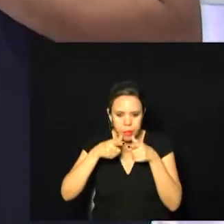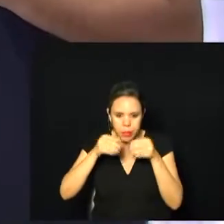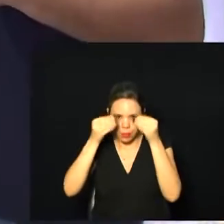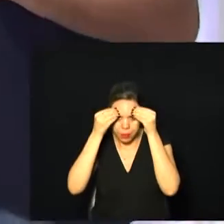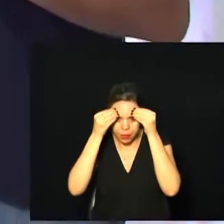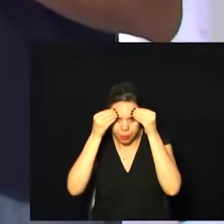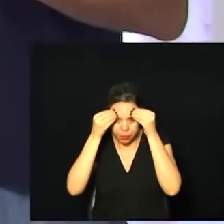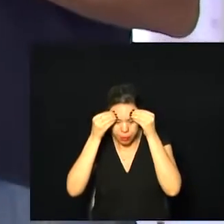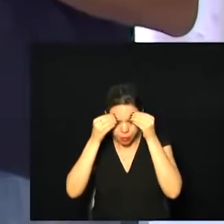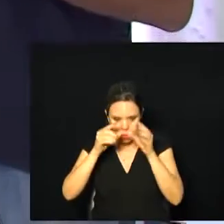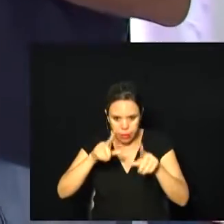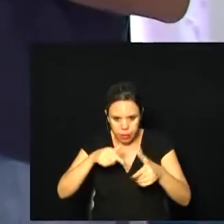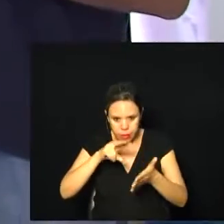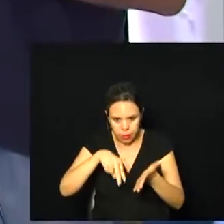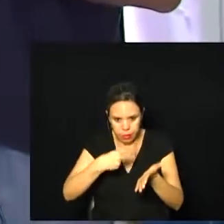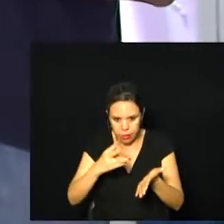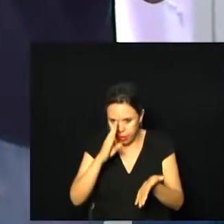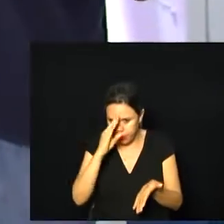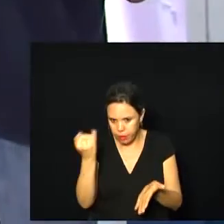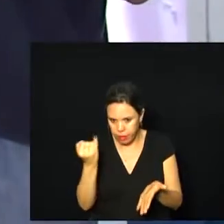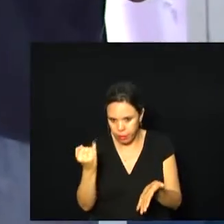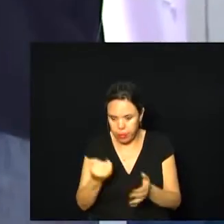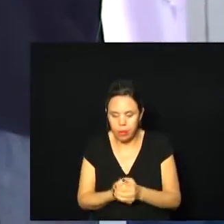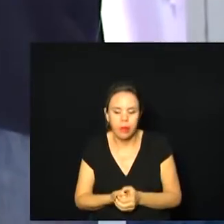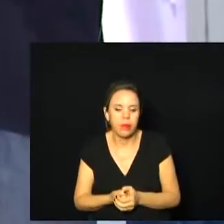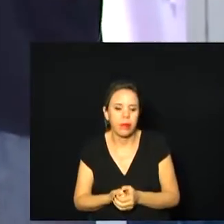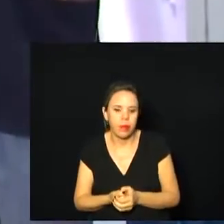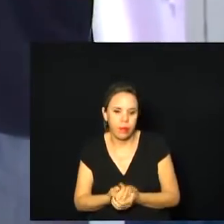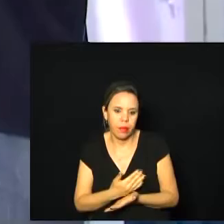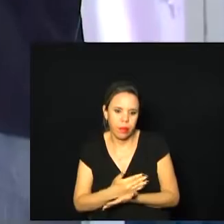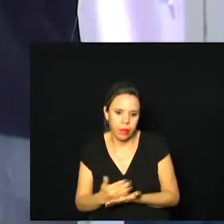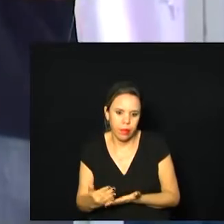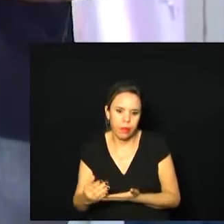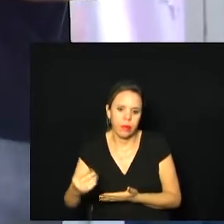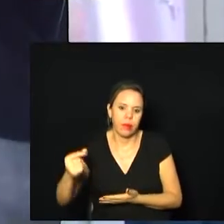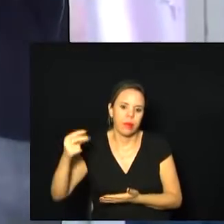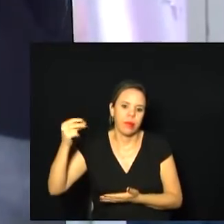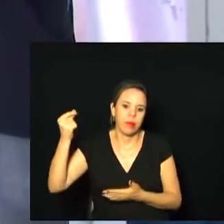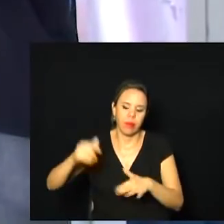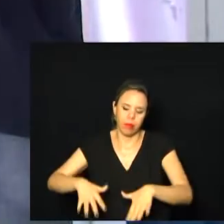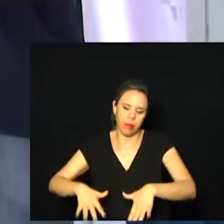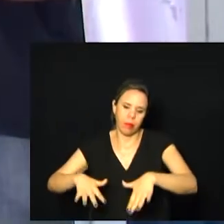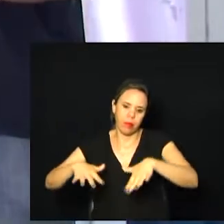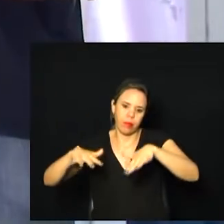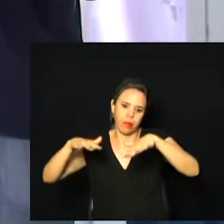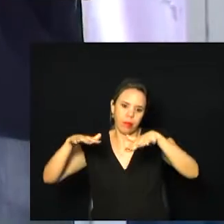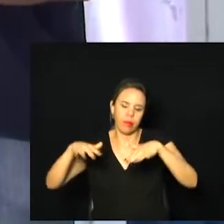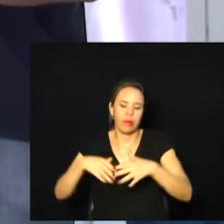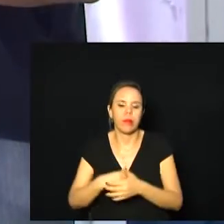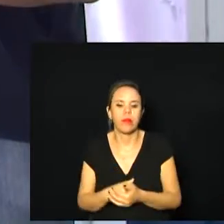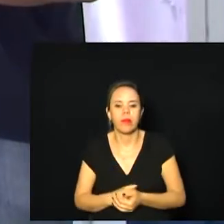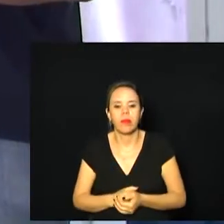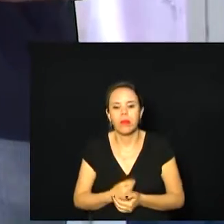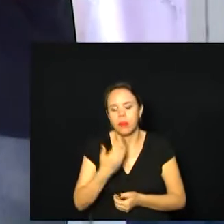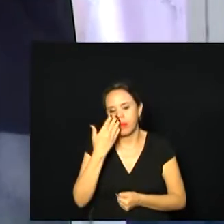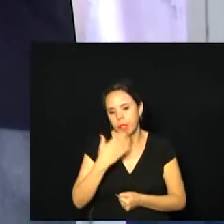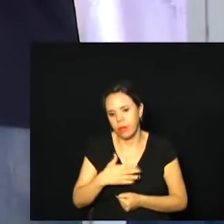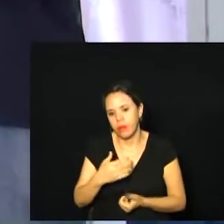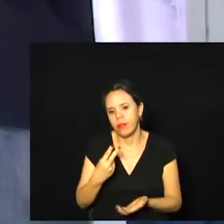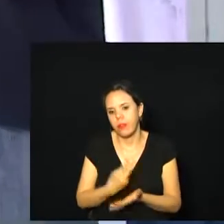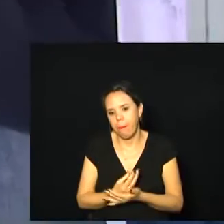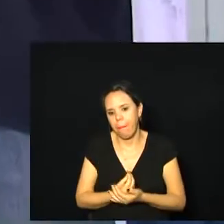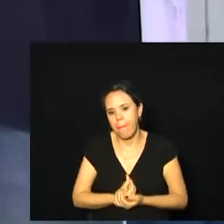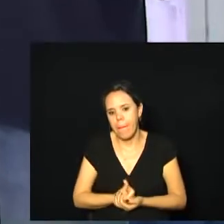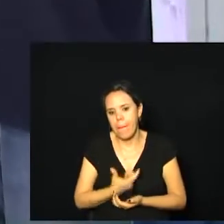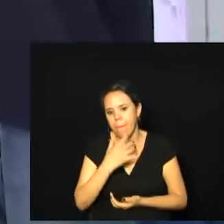assim, leitura é essencial, né? E deve ser começada lá do começo, bem da criancinha mesmo.